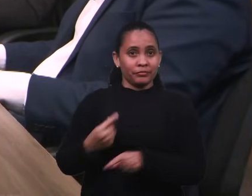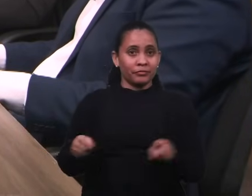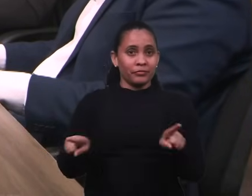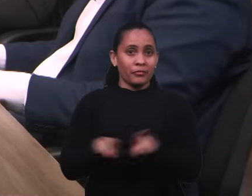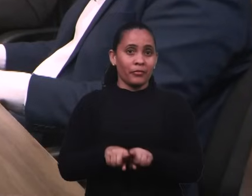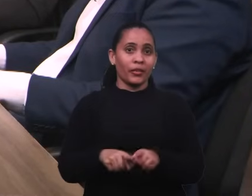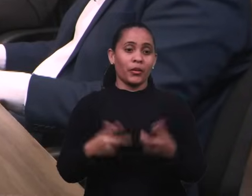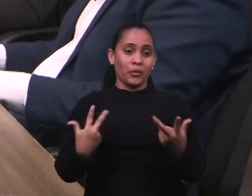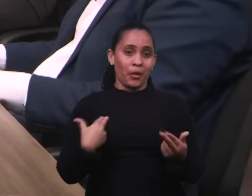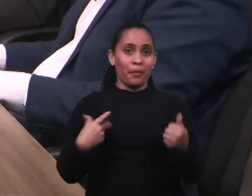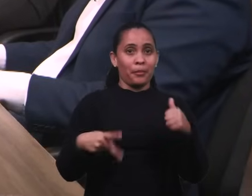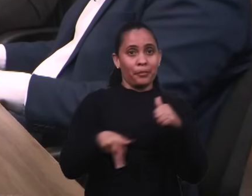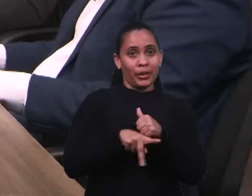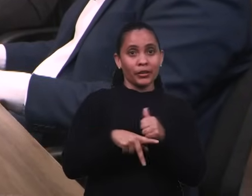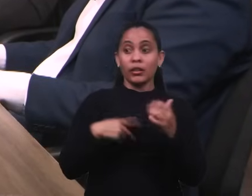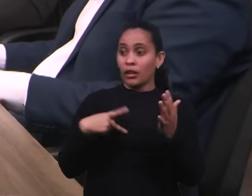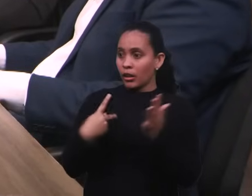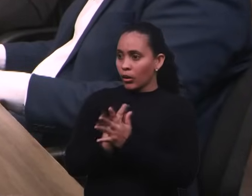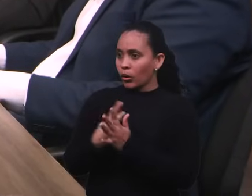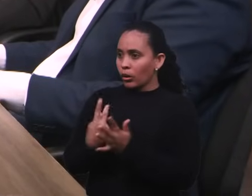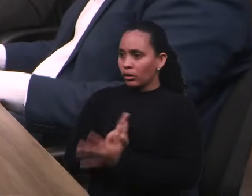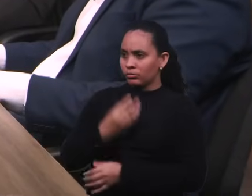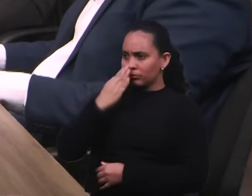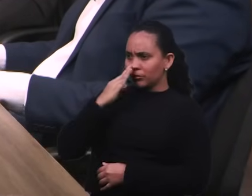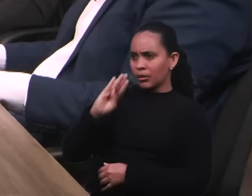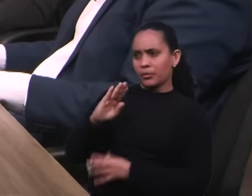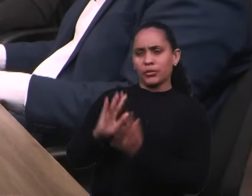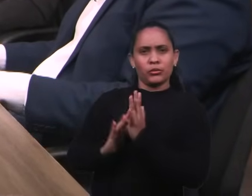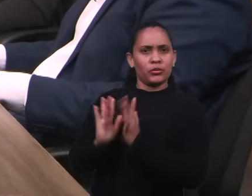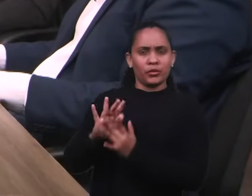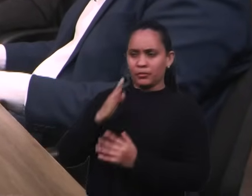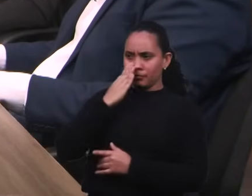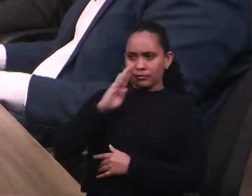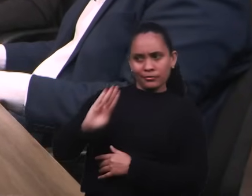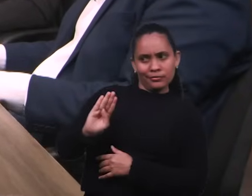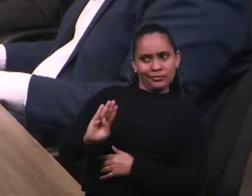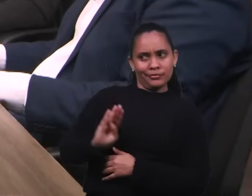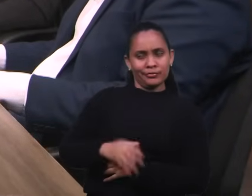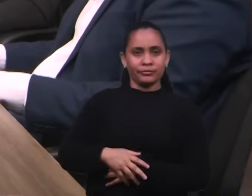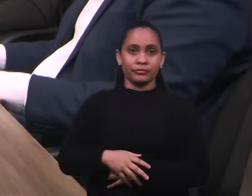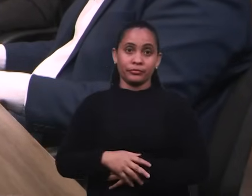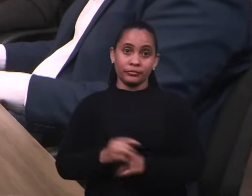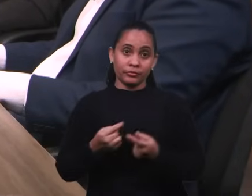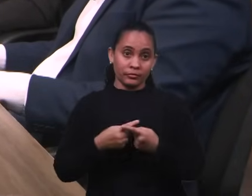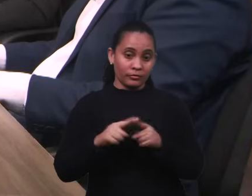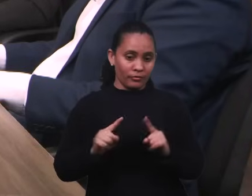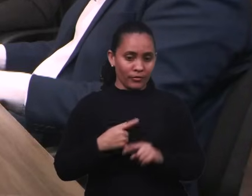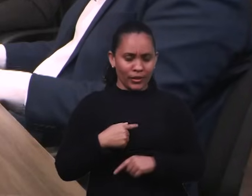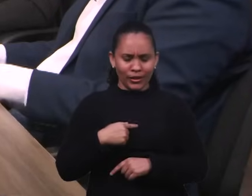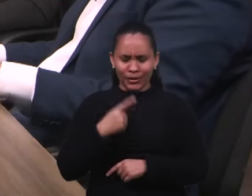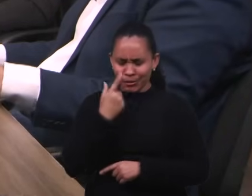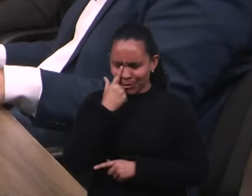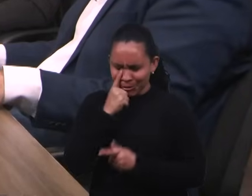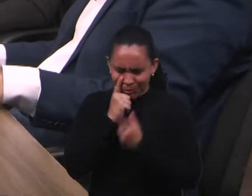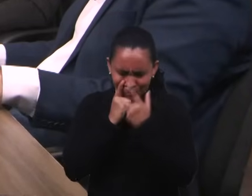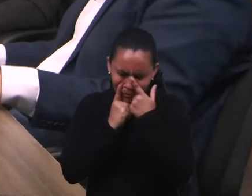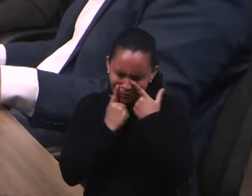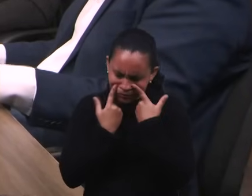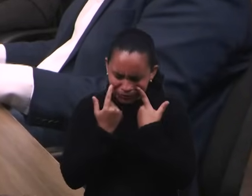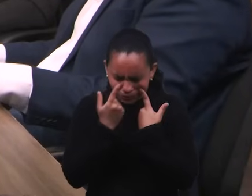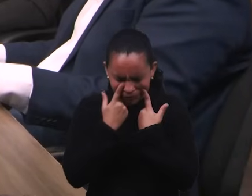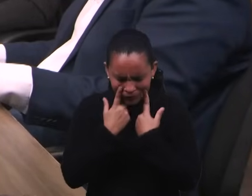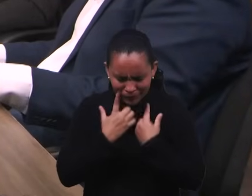vida de Pedro, né? Pedro errou, Pedro negou Jesus. Mas ele se arrependeu. A Bíblia diz que ele chorou